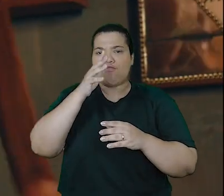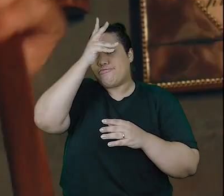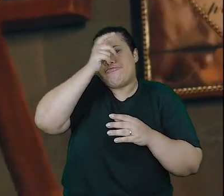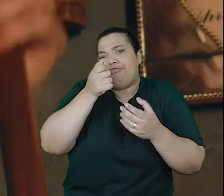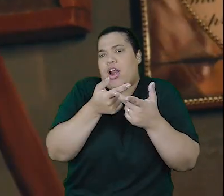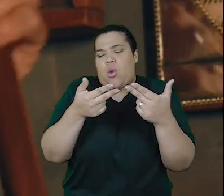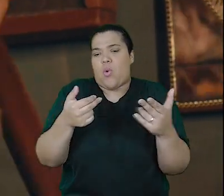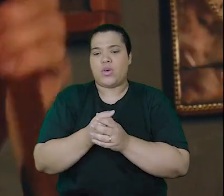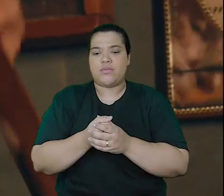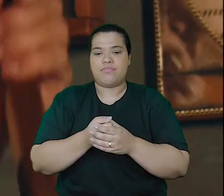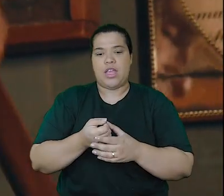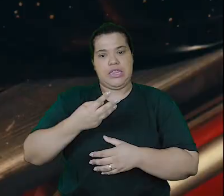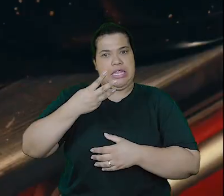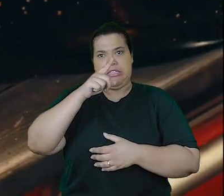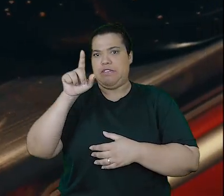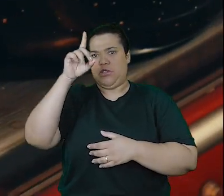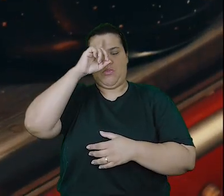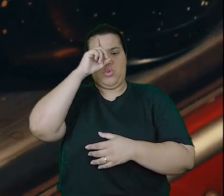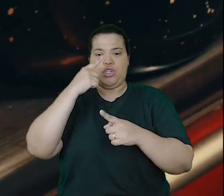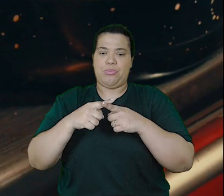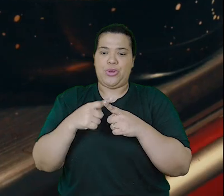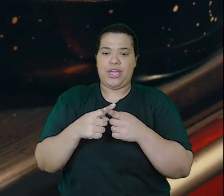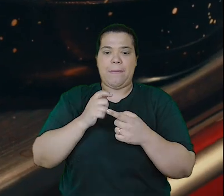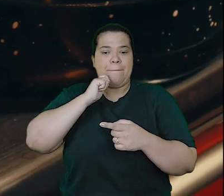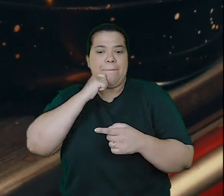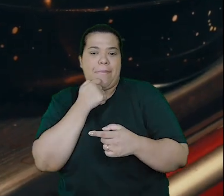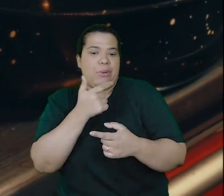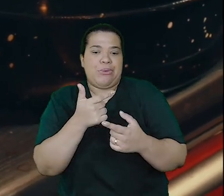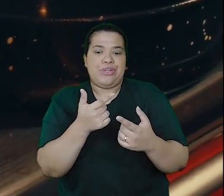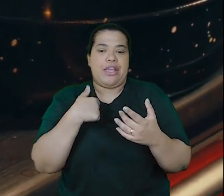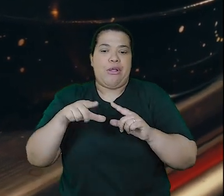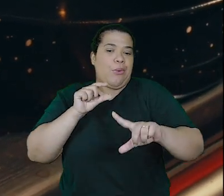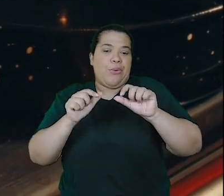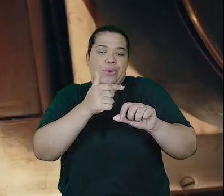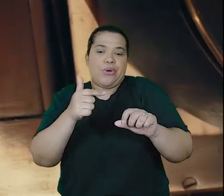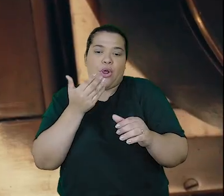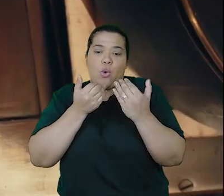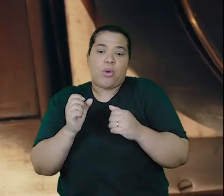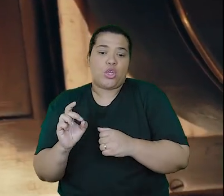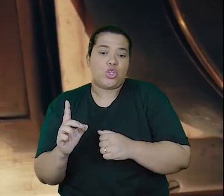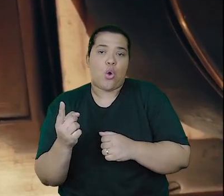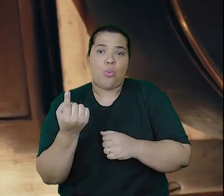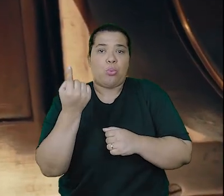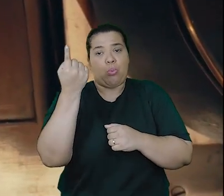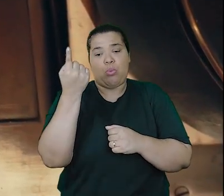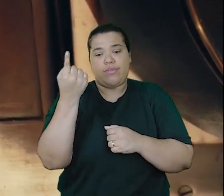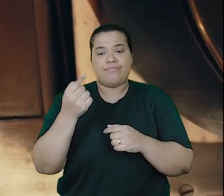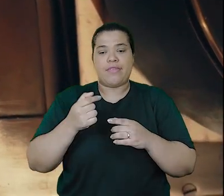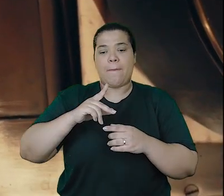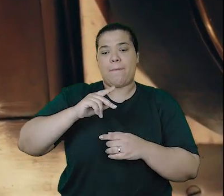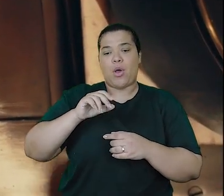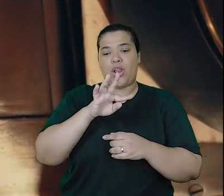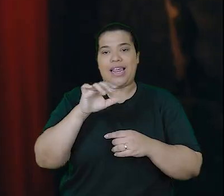A polenta era 3 vezes por dia, porque não tinha pão nem agora que tinha pão. Não tinha 2 qualidades de comida, era uma só. Polenta